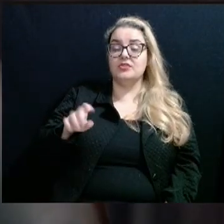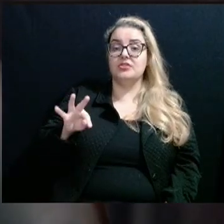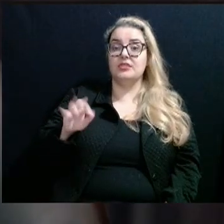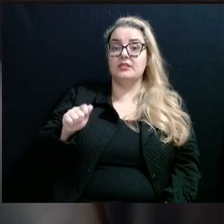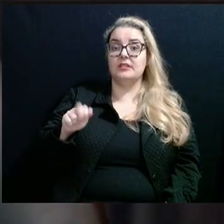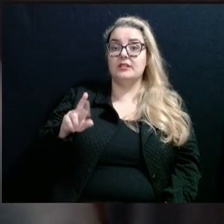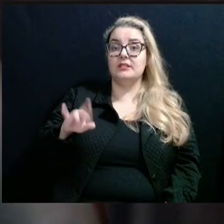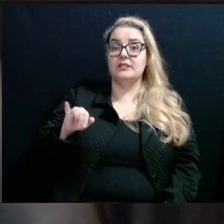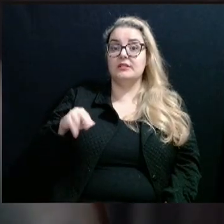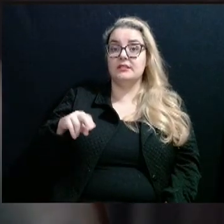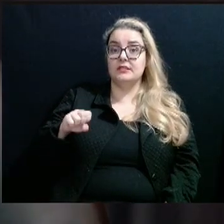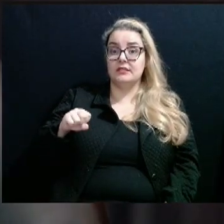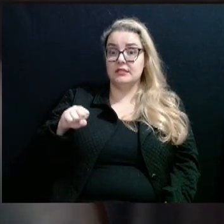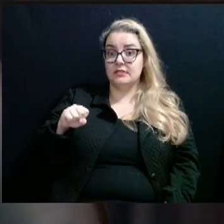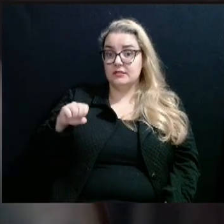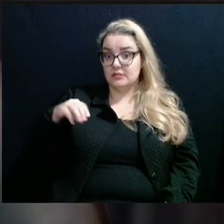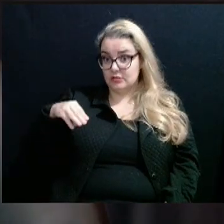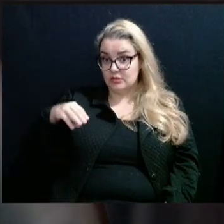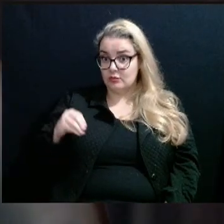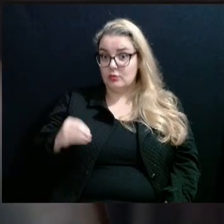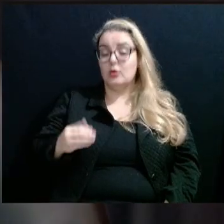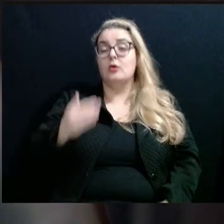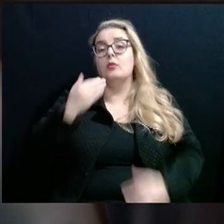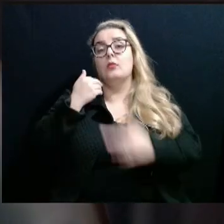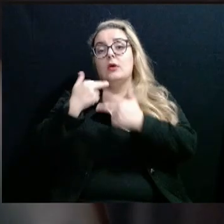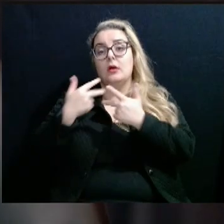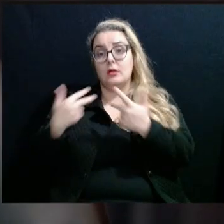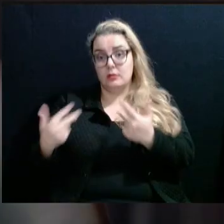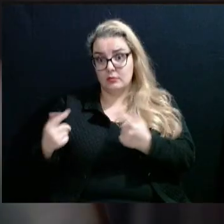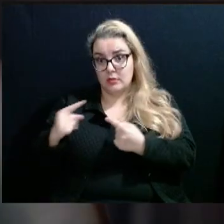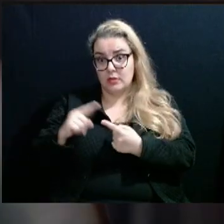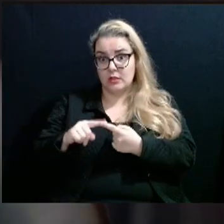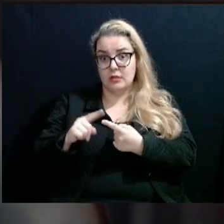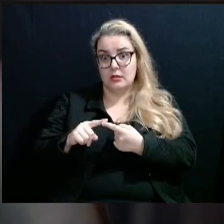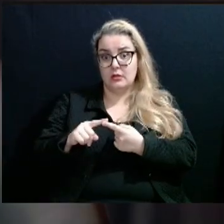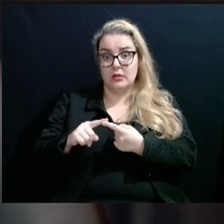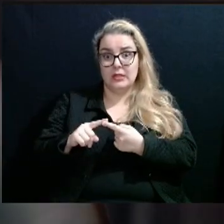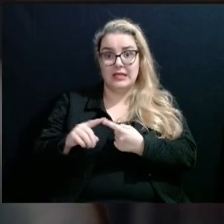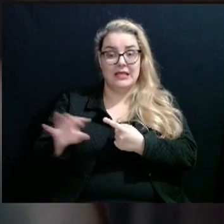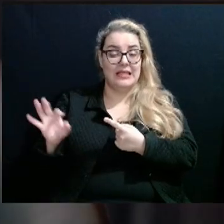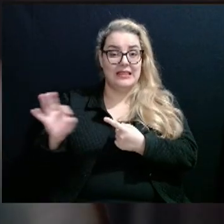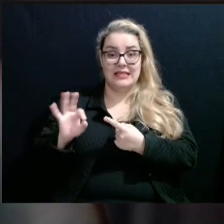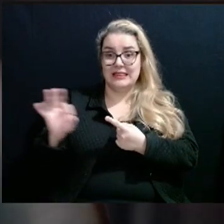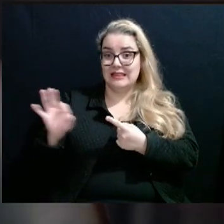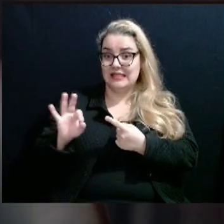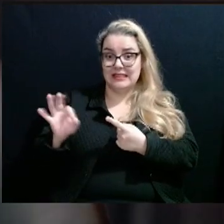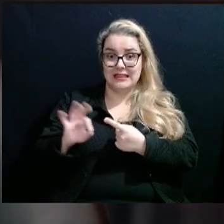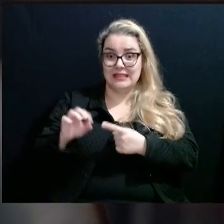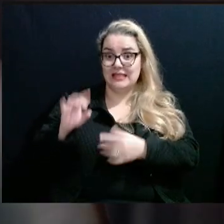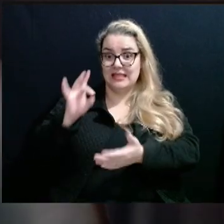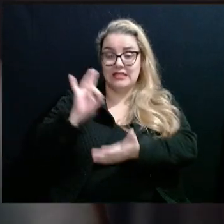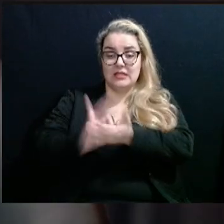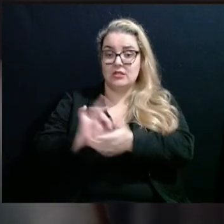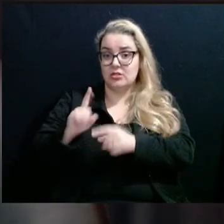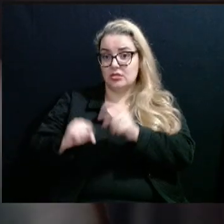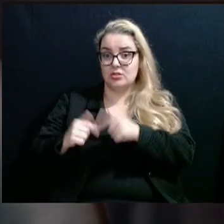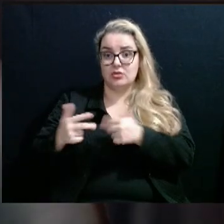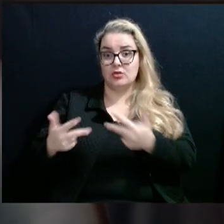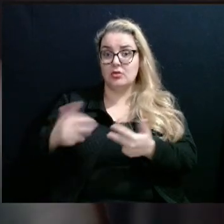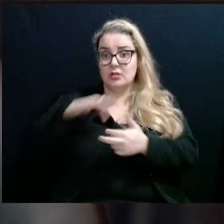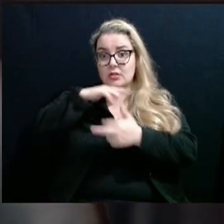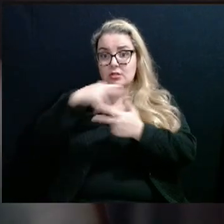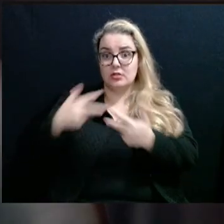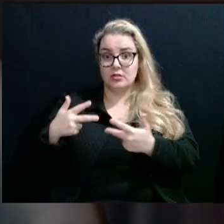a questão da alimentação sem nenhum produto de origem animal, que é o que a gente chama de